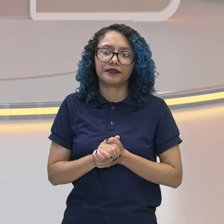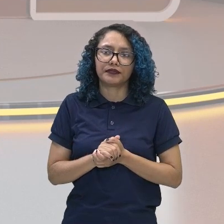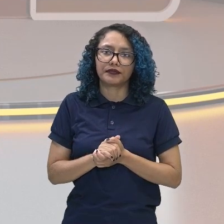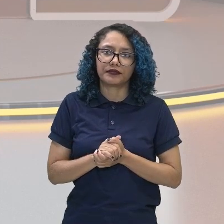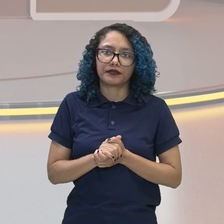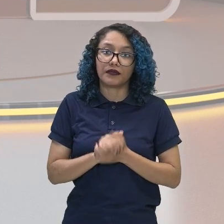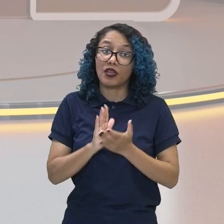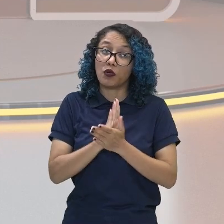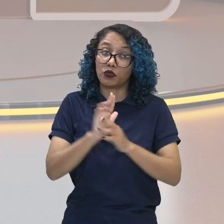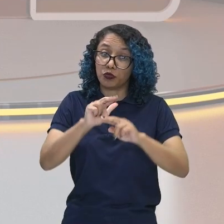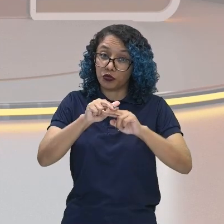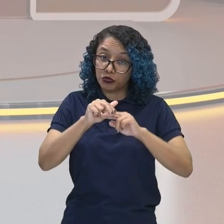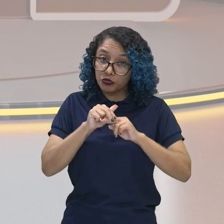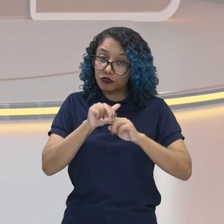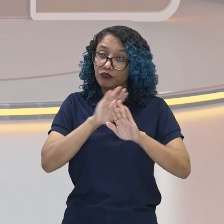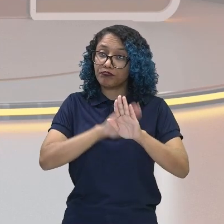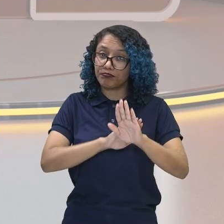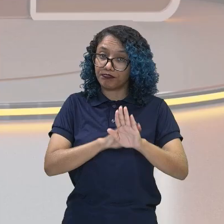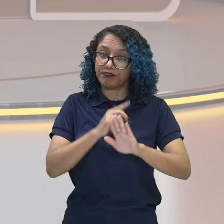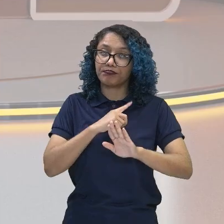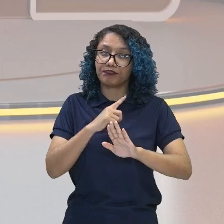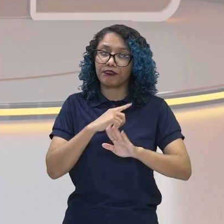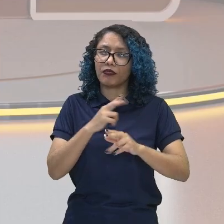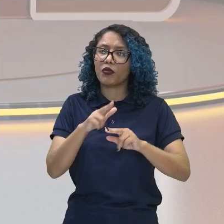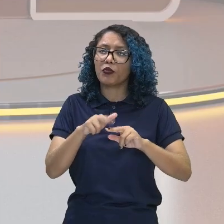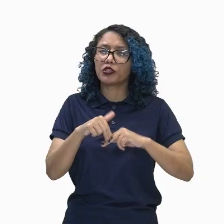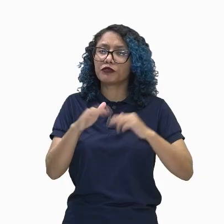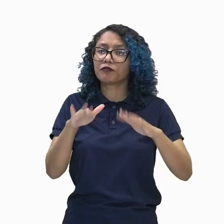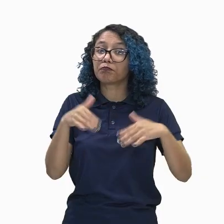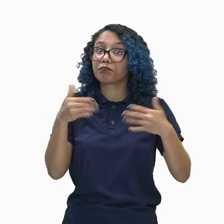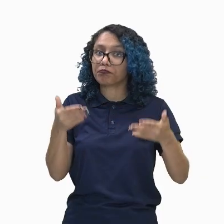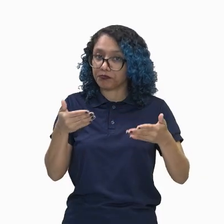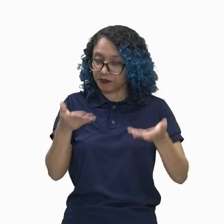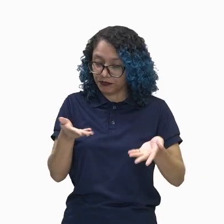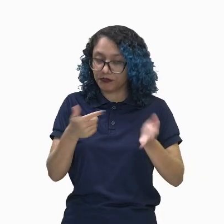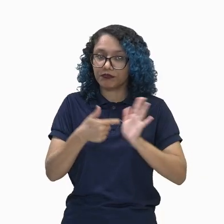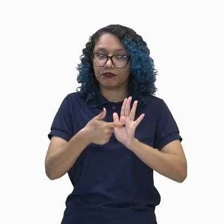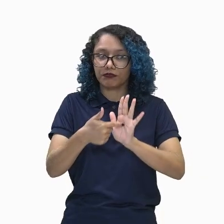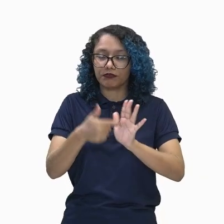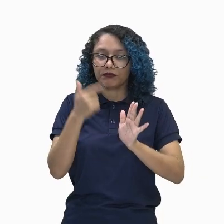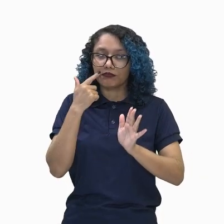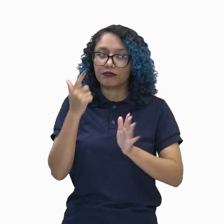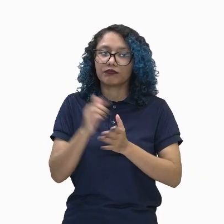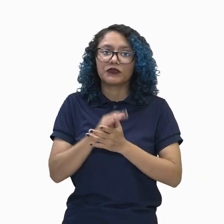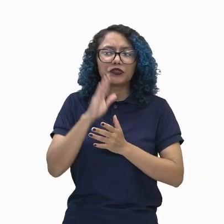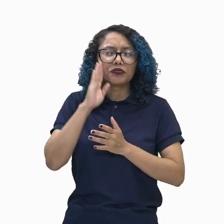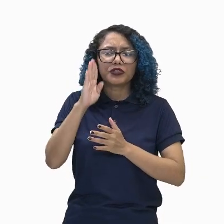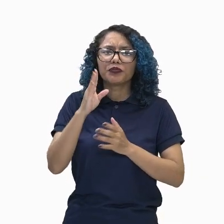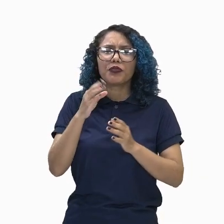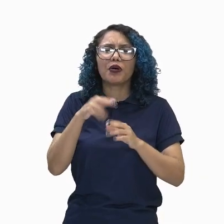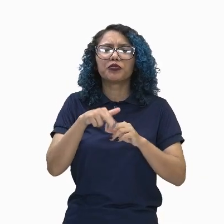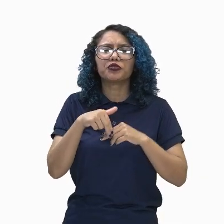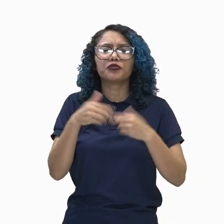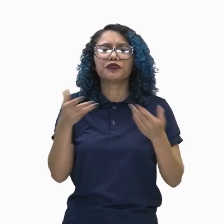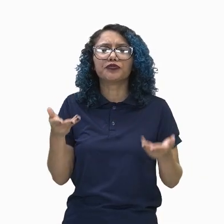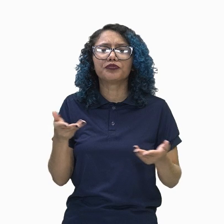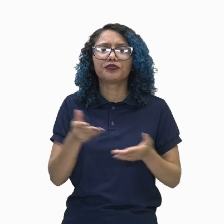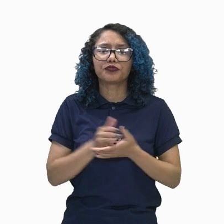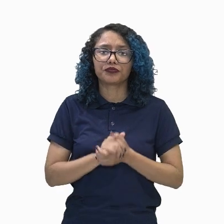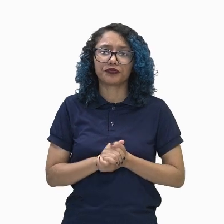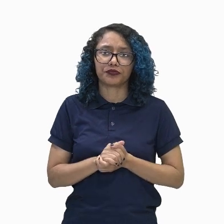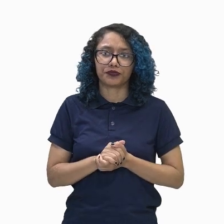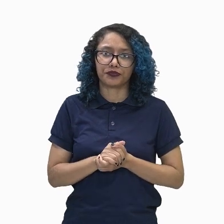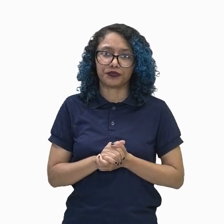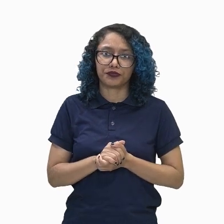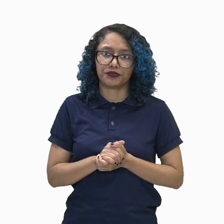alguns motivos. E quais serão esses motivos? Olha só, os principais motivos vai